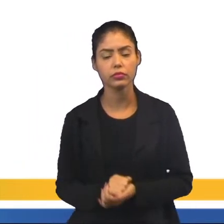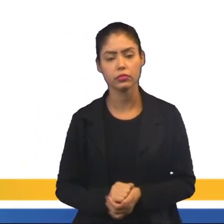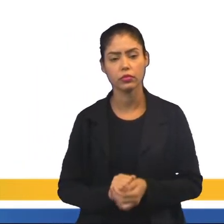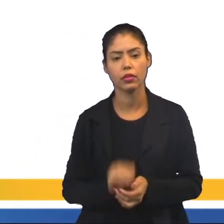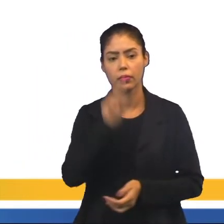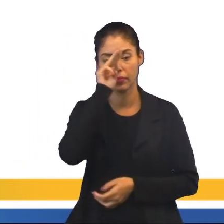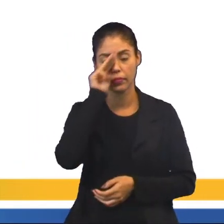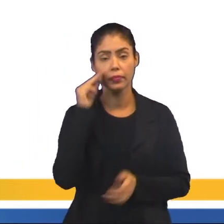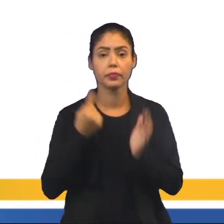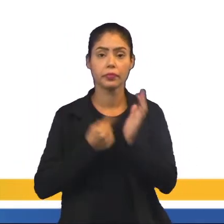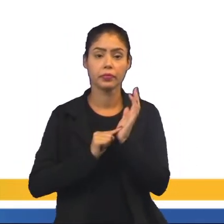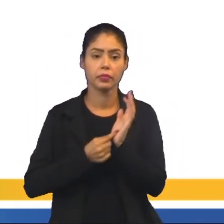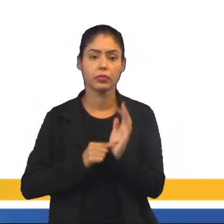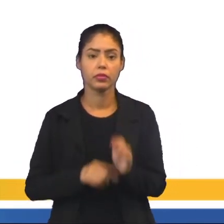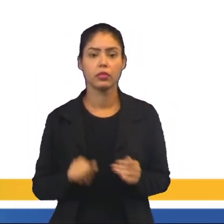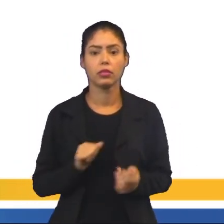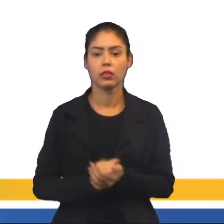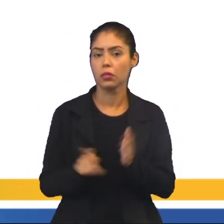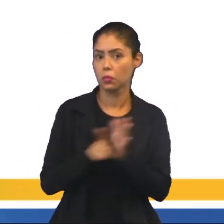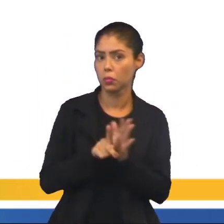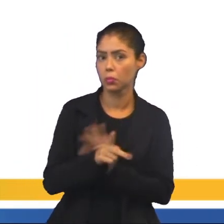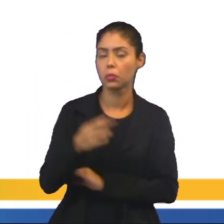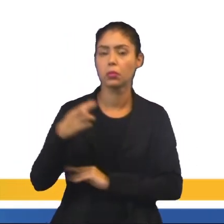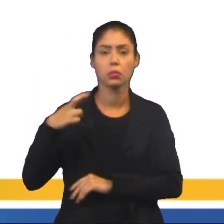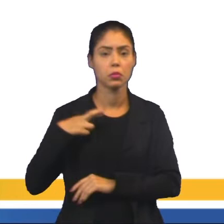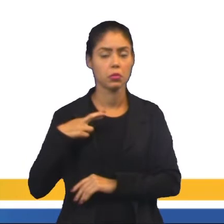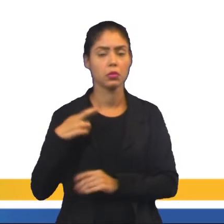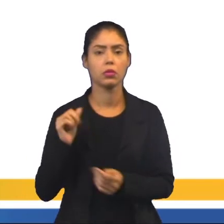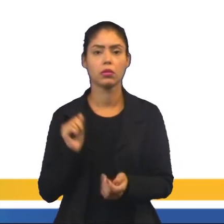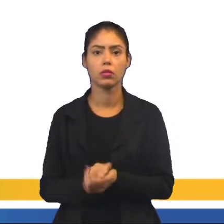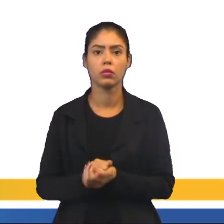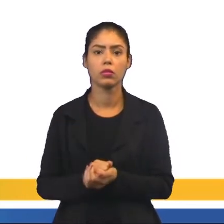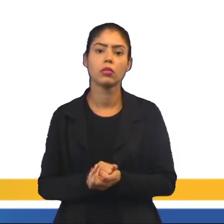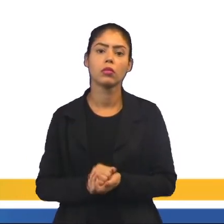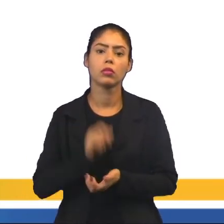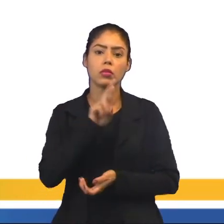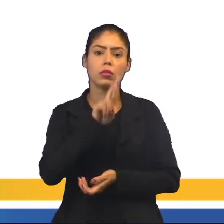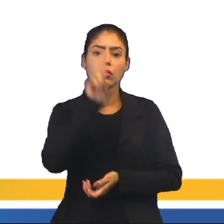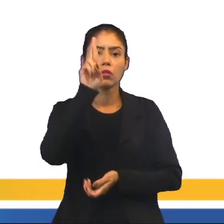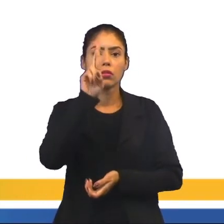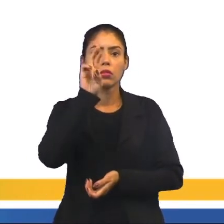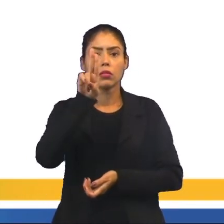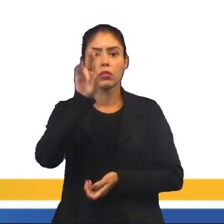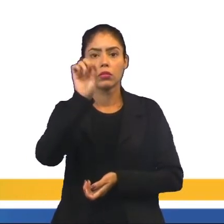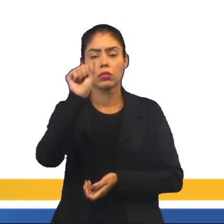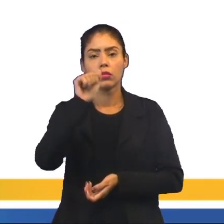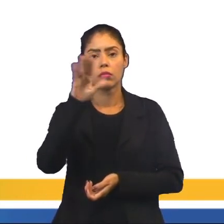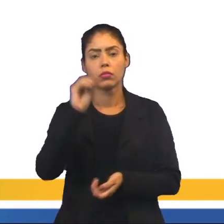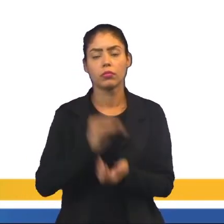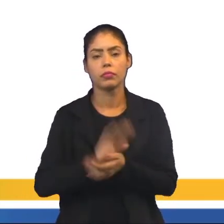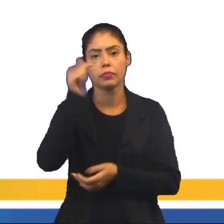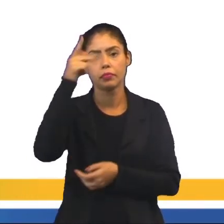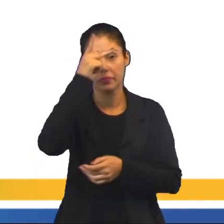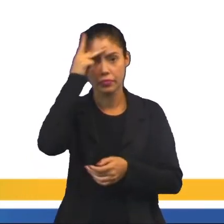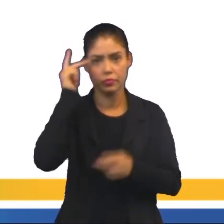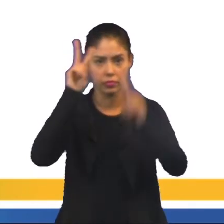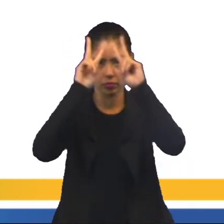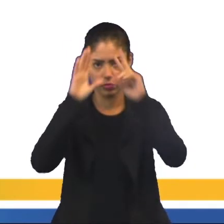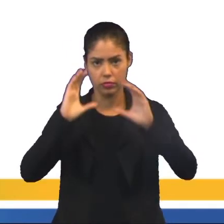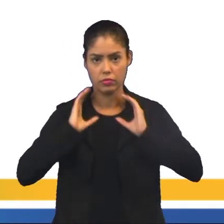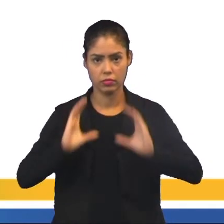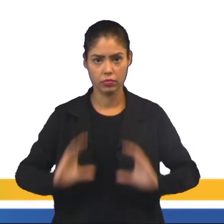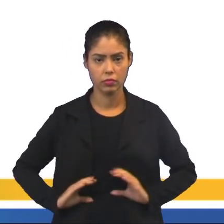Então, Marx vai apontar. Propriedade privada vai nascer com quem? Com Rousseau, que vai dizer que tem um cidadão que foi lá, né,